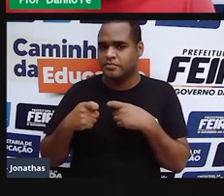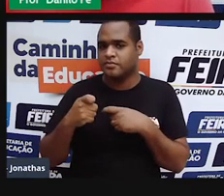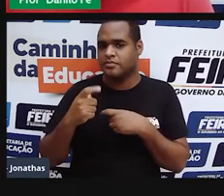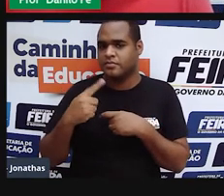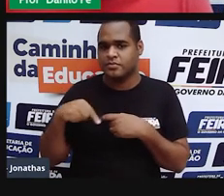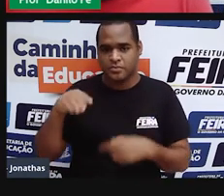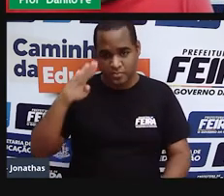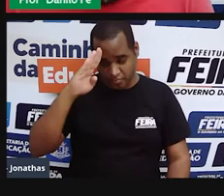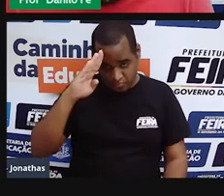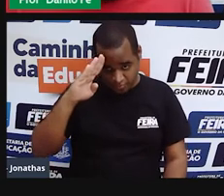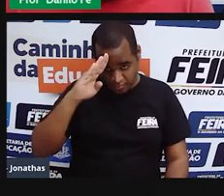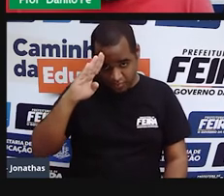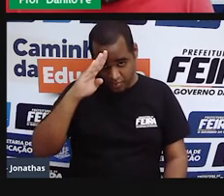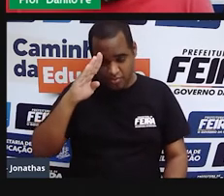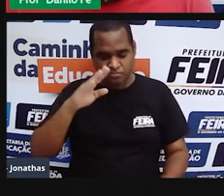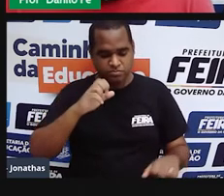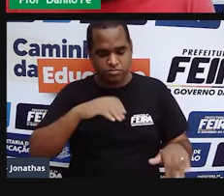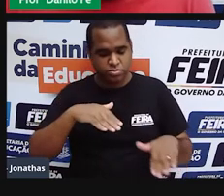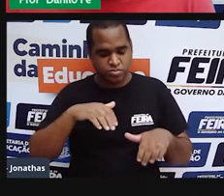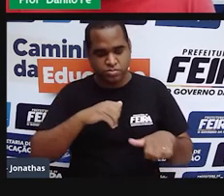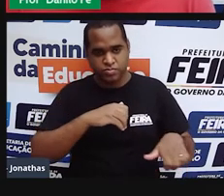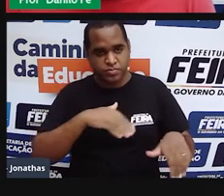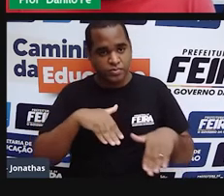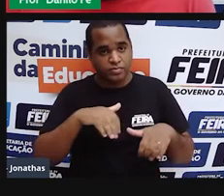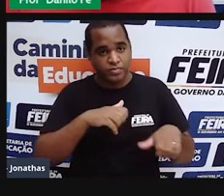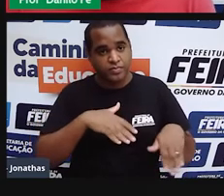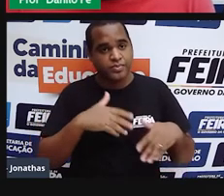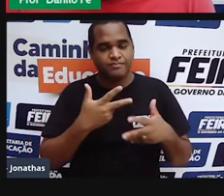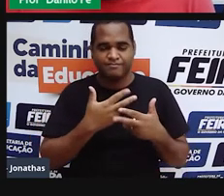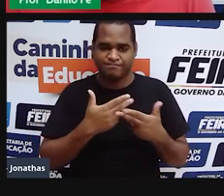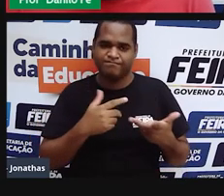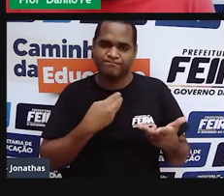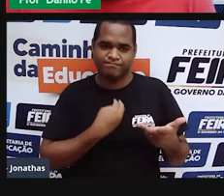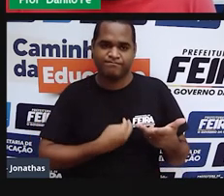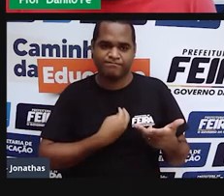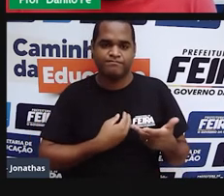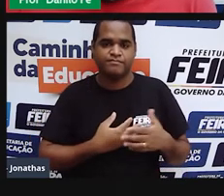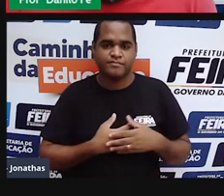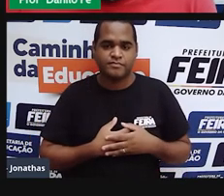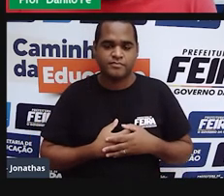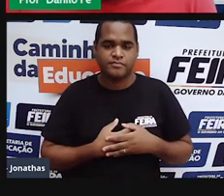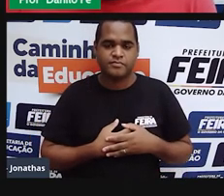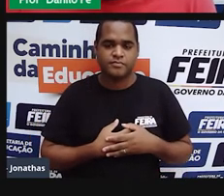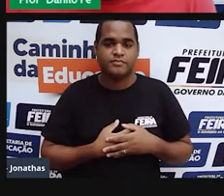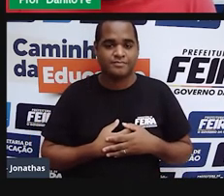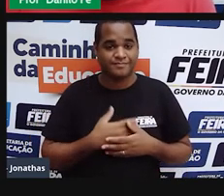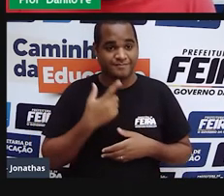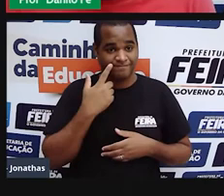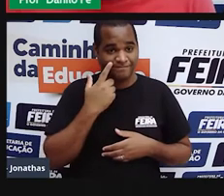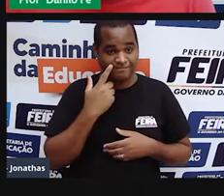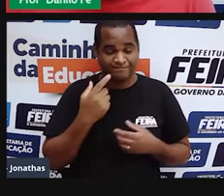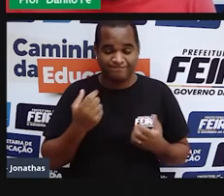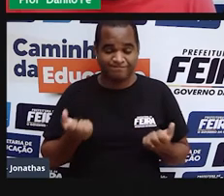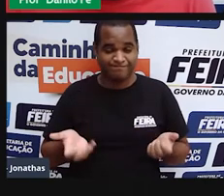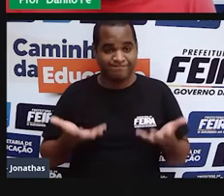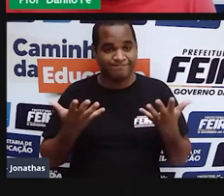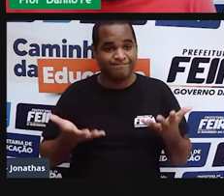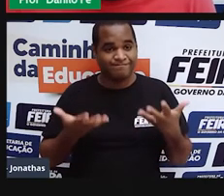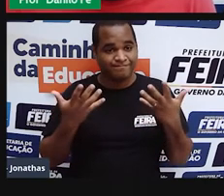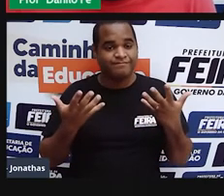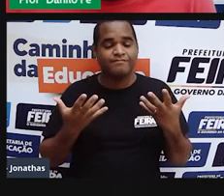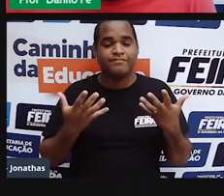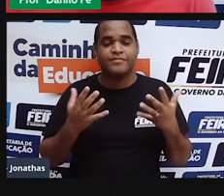mas nunca quer versus edição e alguns processos e aqui vida como Glória